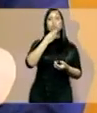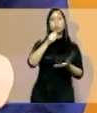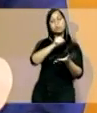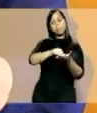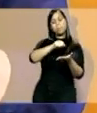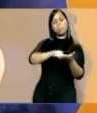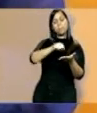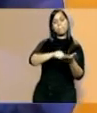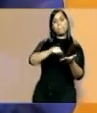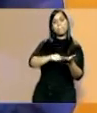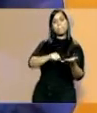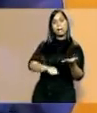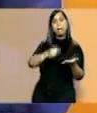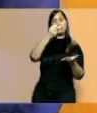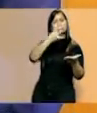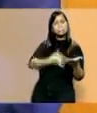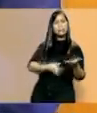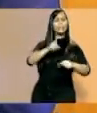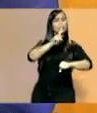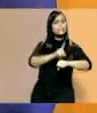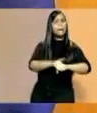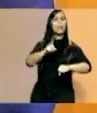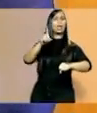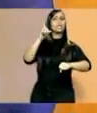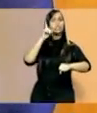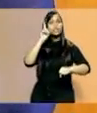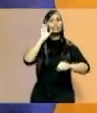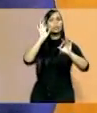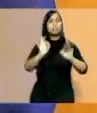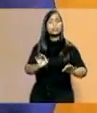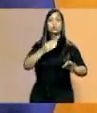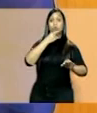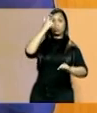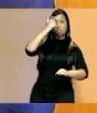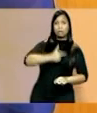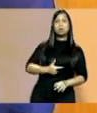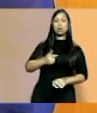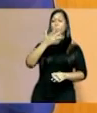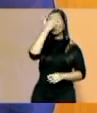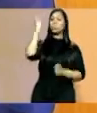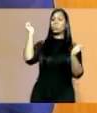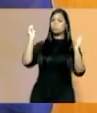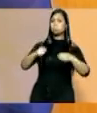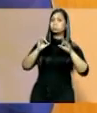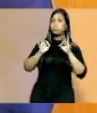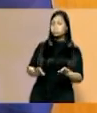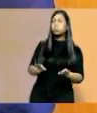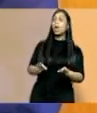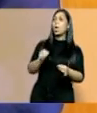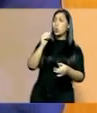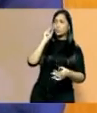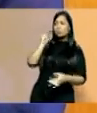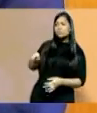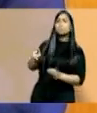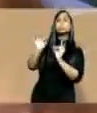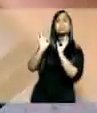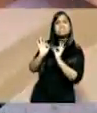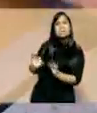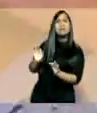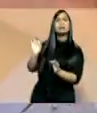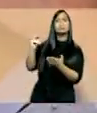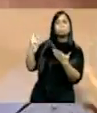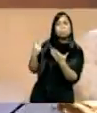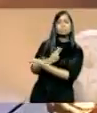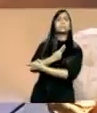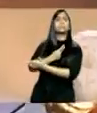que naquela data, naquele horário, ele, tabelião, que é uma pessoa que tem fé pública, viu que de fato